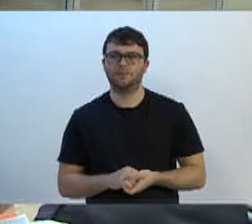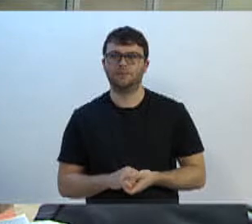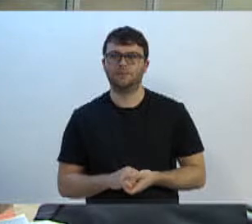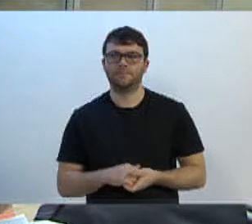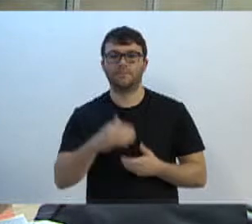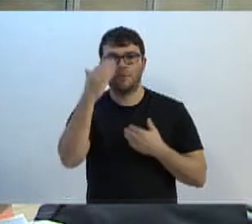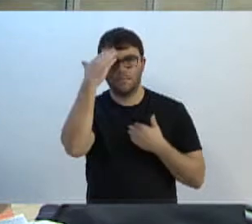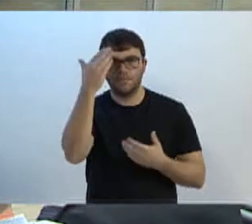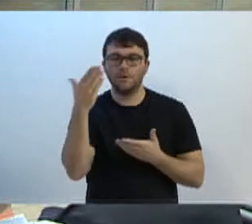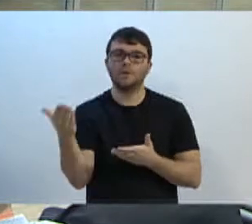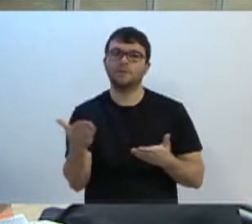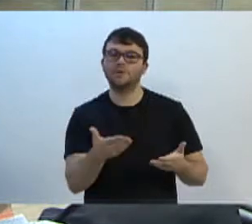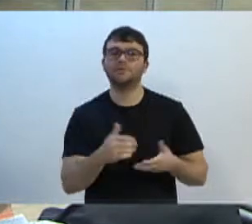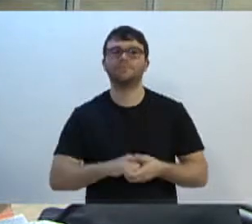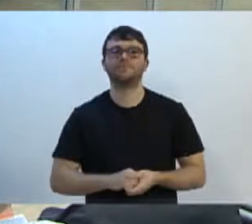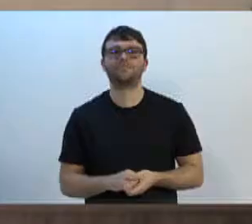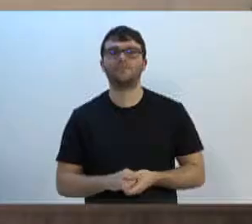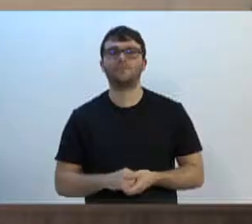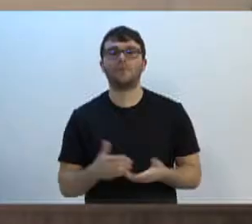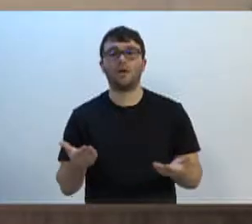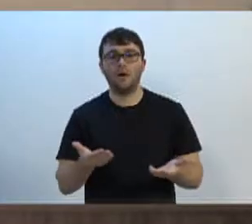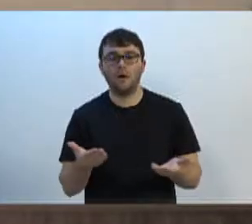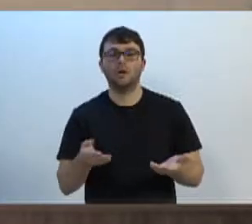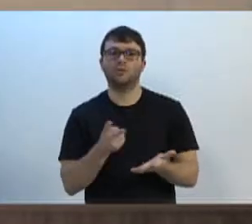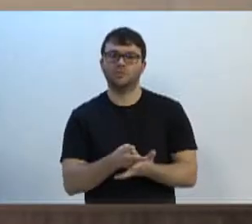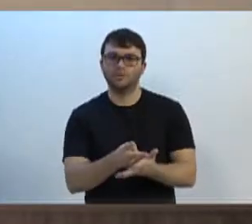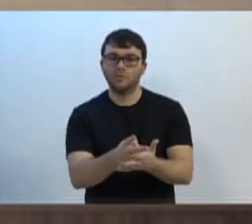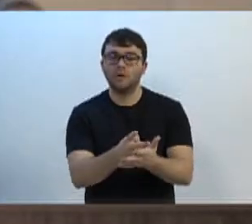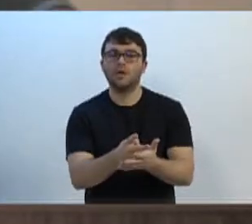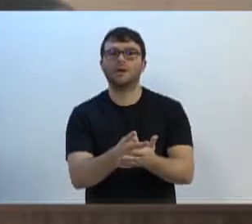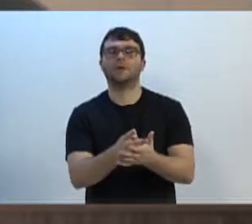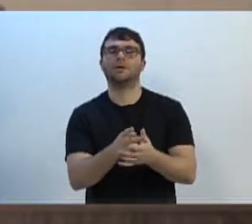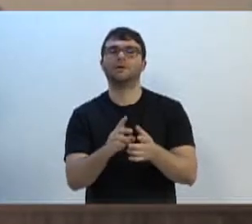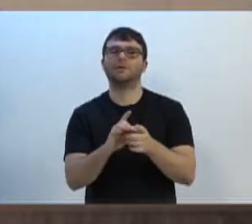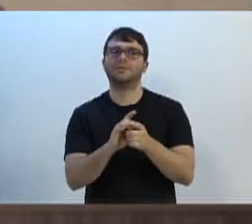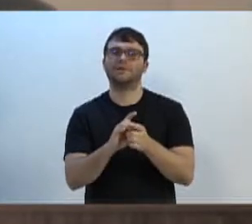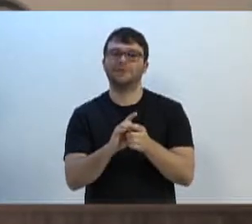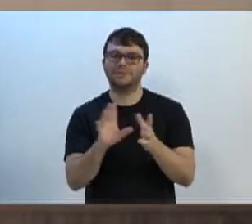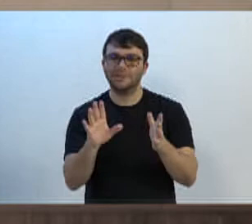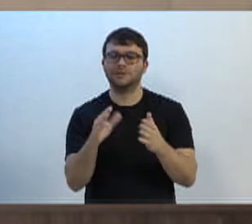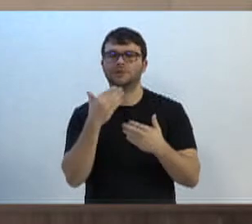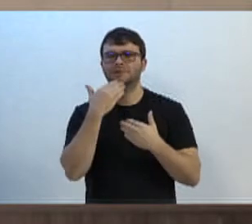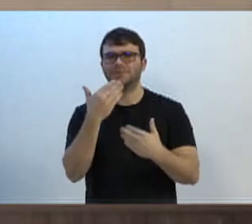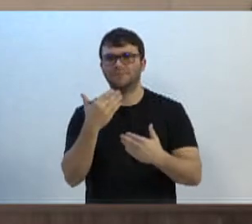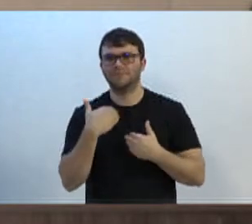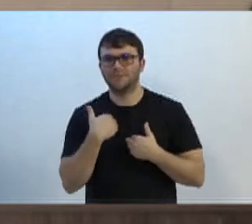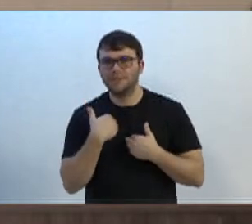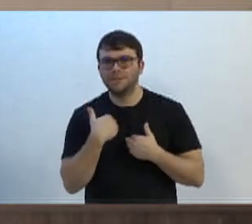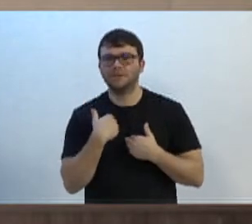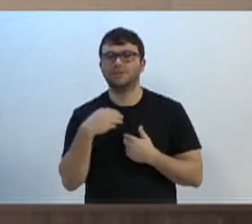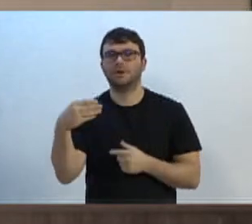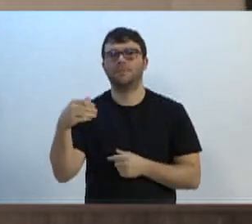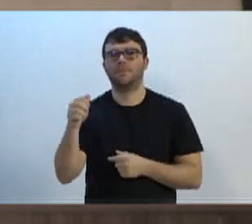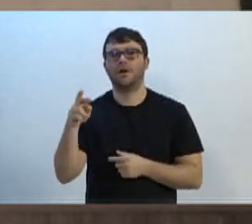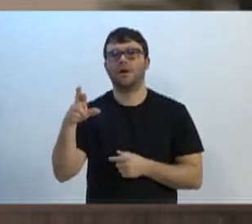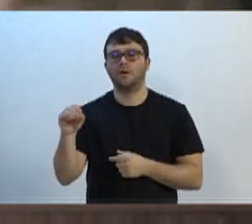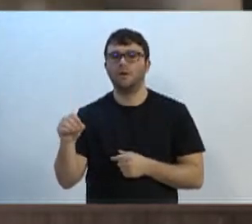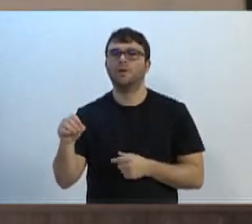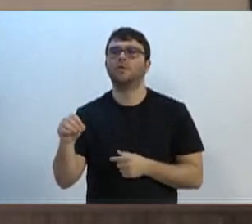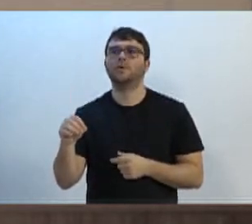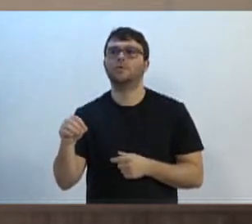obrigado senhor só para seguir nós vamos deixar aqui a pedido do Mauro que